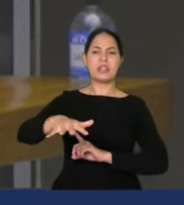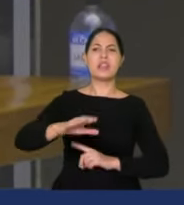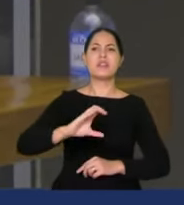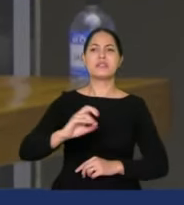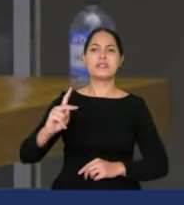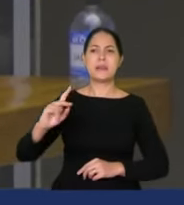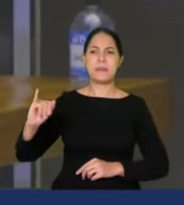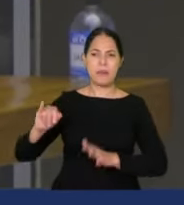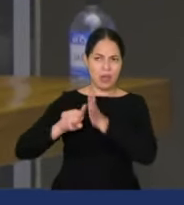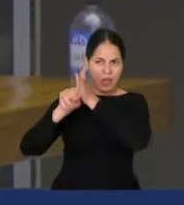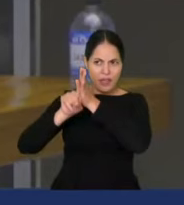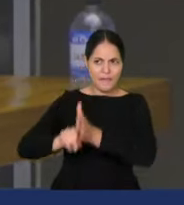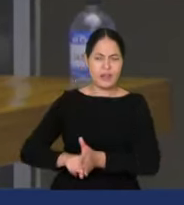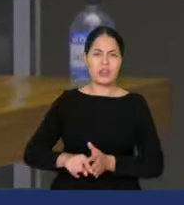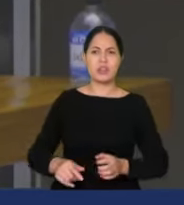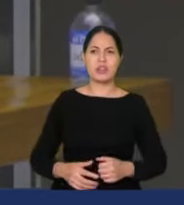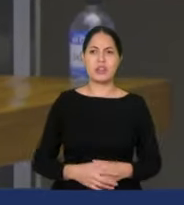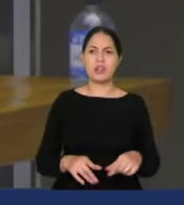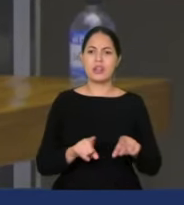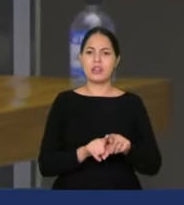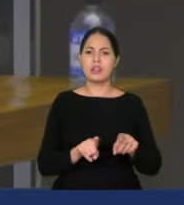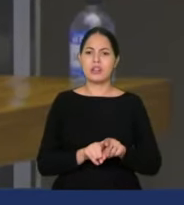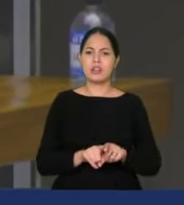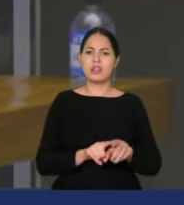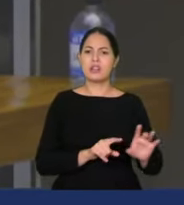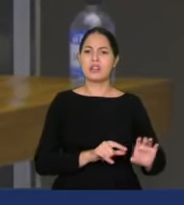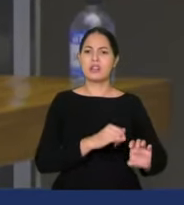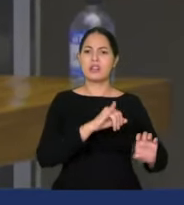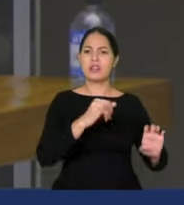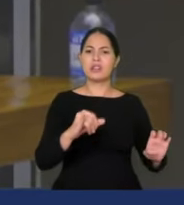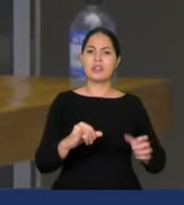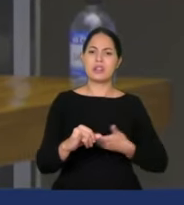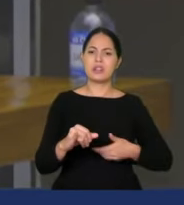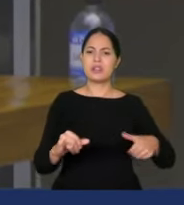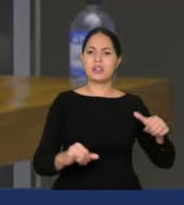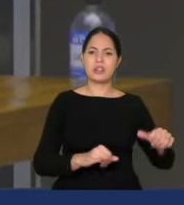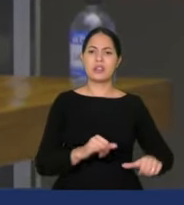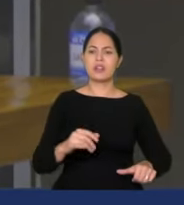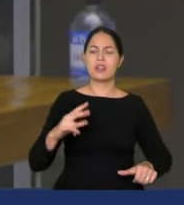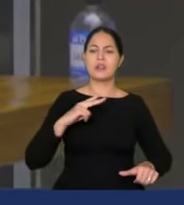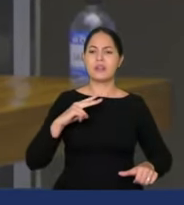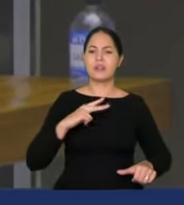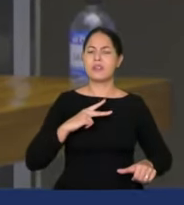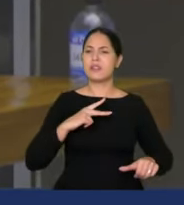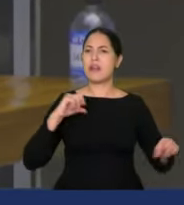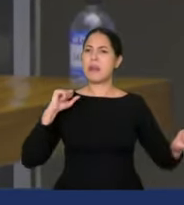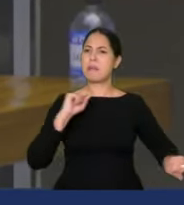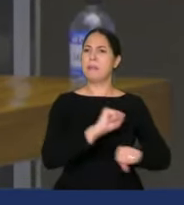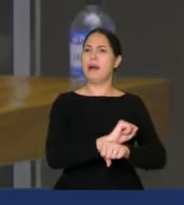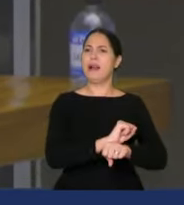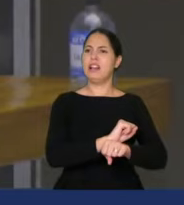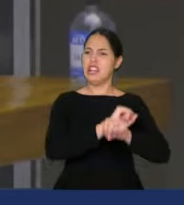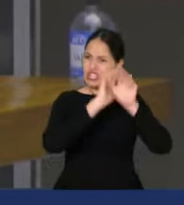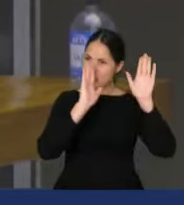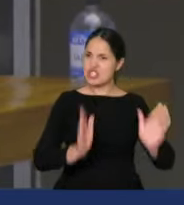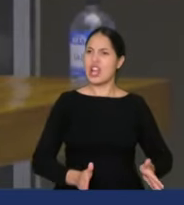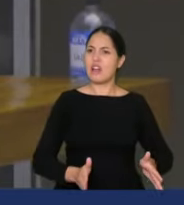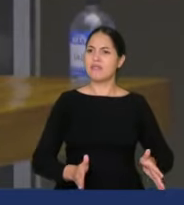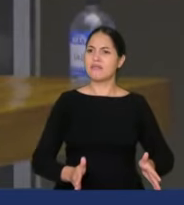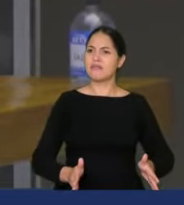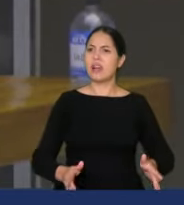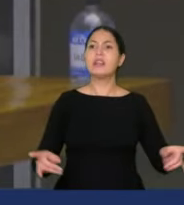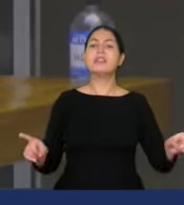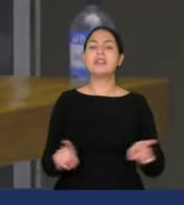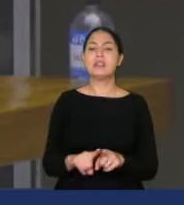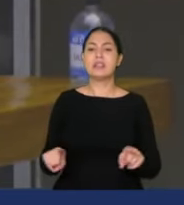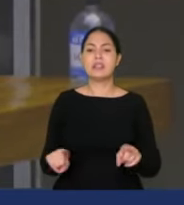interrupção imediata dessa entrega da Eletrobras, entrega da Petrobras. Recomendo que acessem também